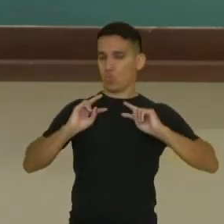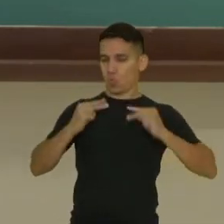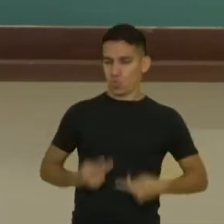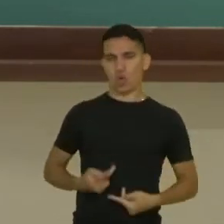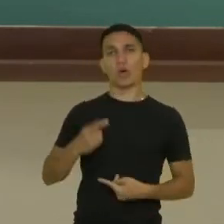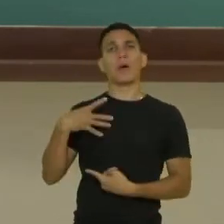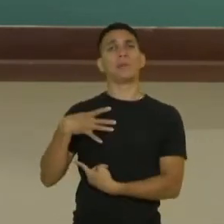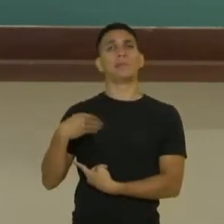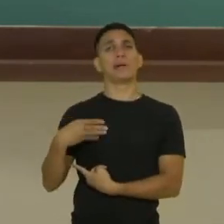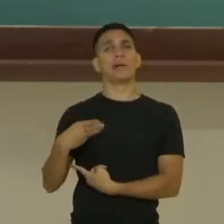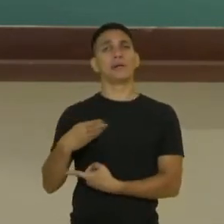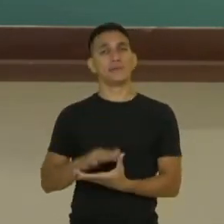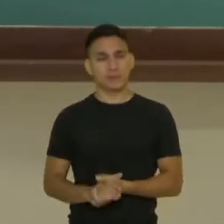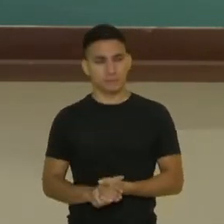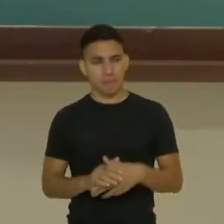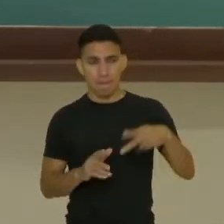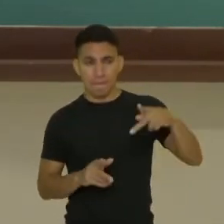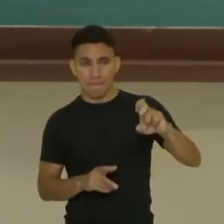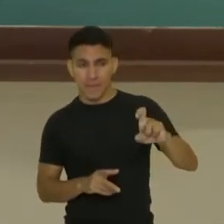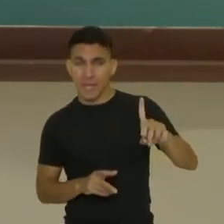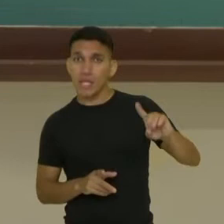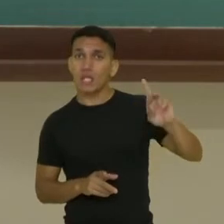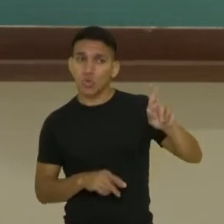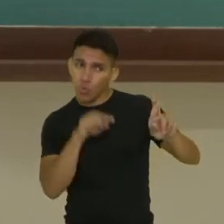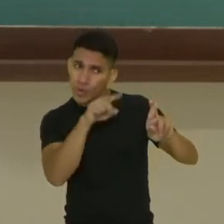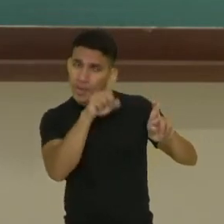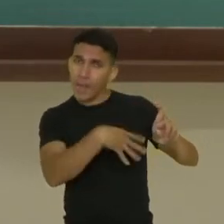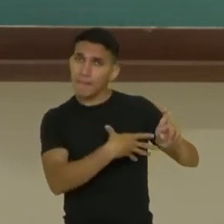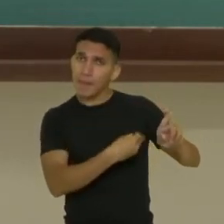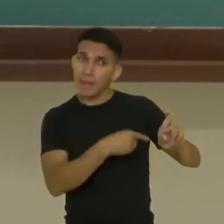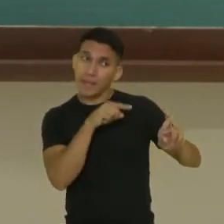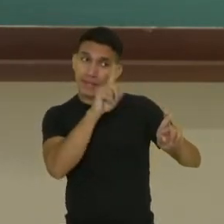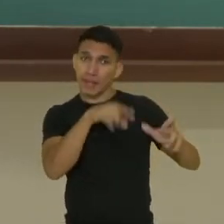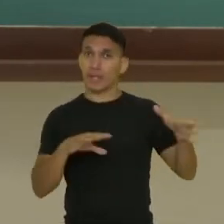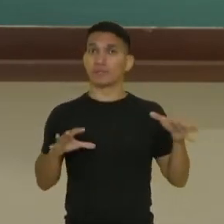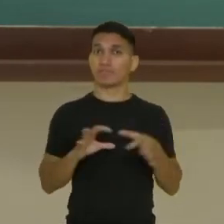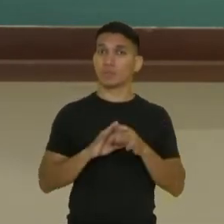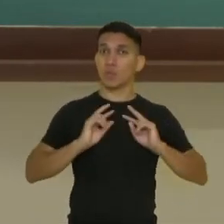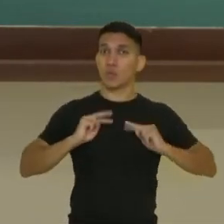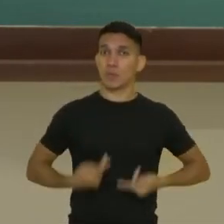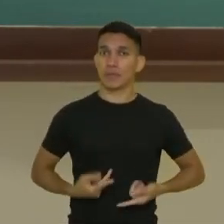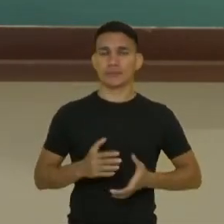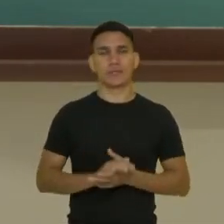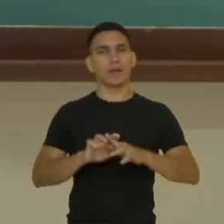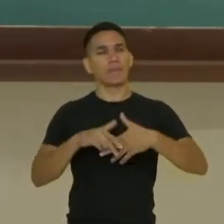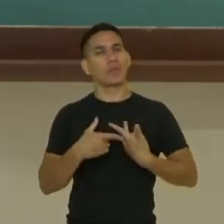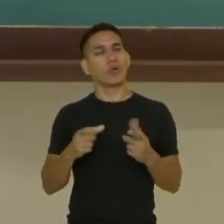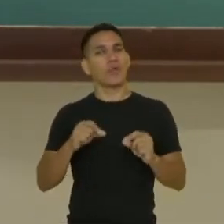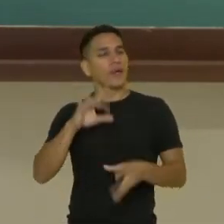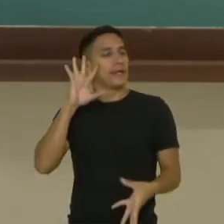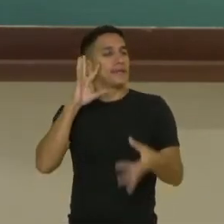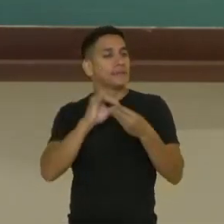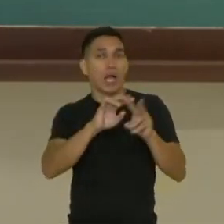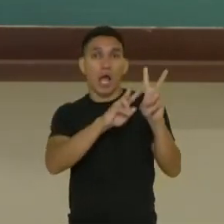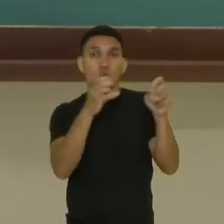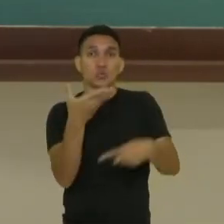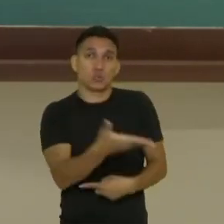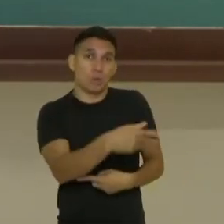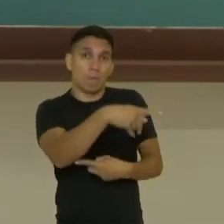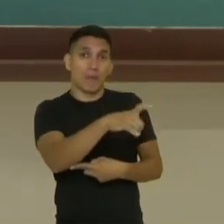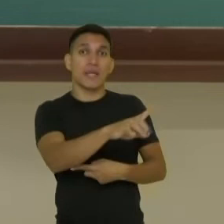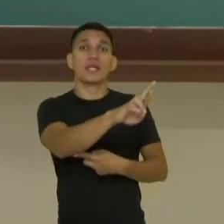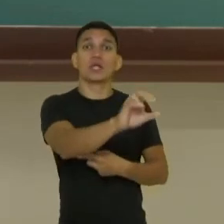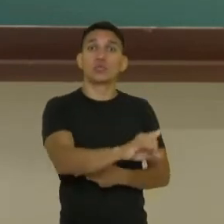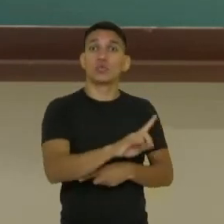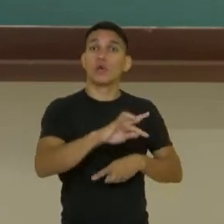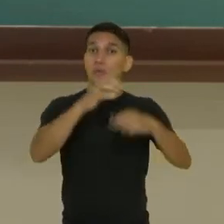são mamíferos. Pedro é mamífero, Pedro é humano, né? Eu tirei uma conclusão sobre o Pedro e comecei a